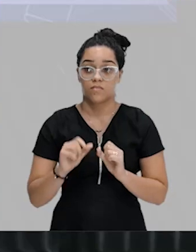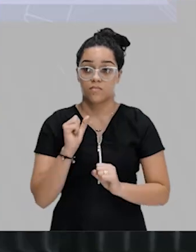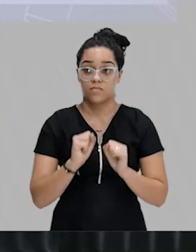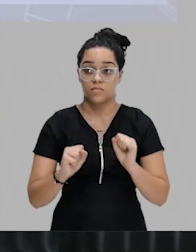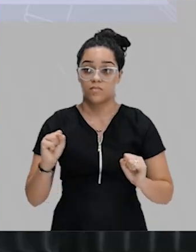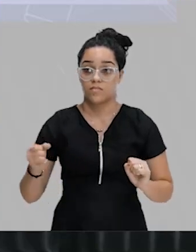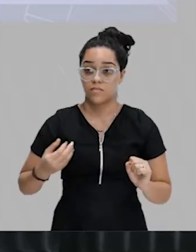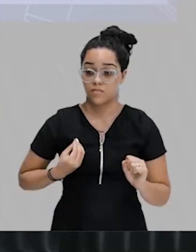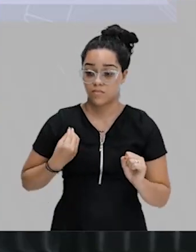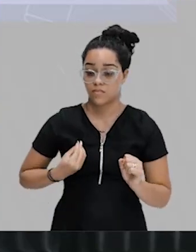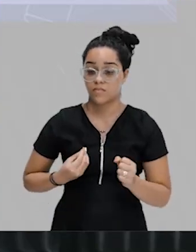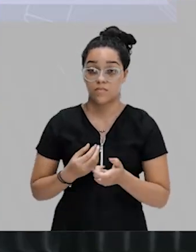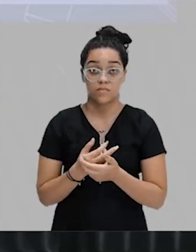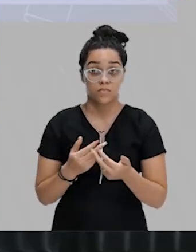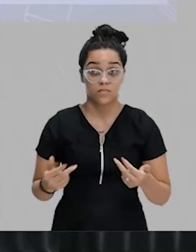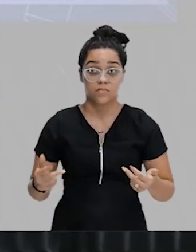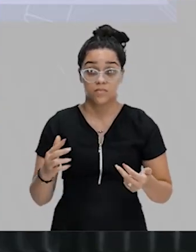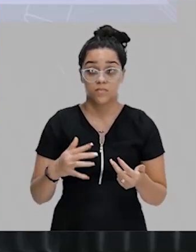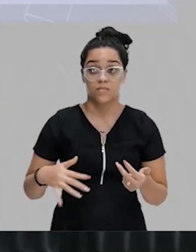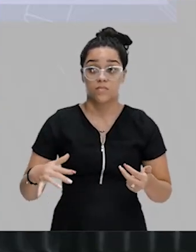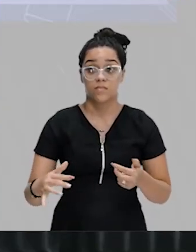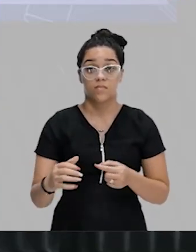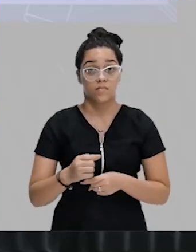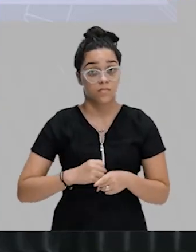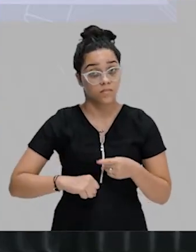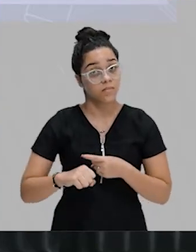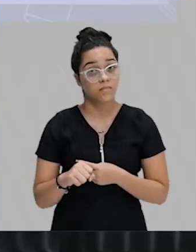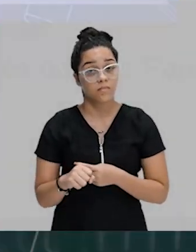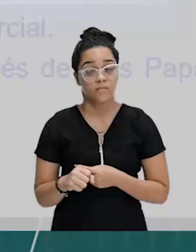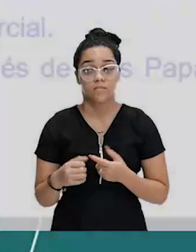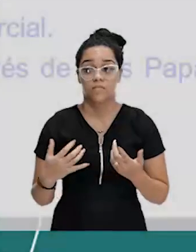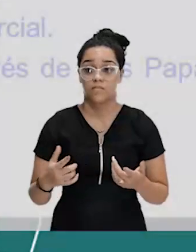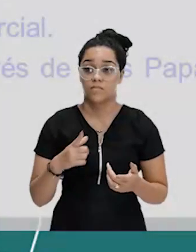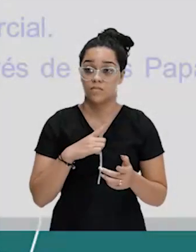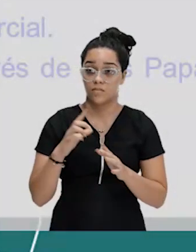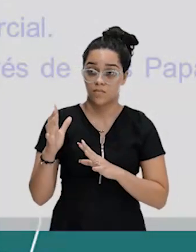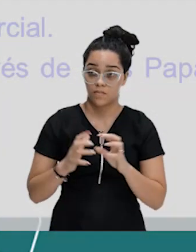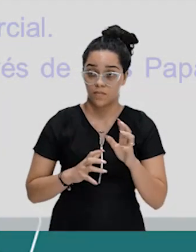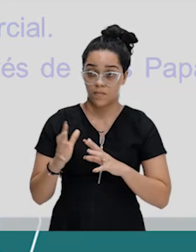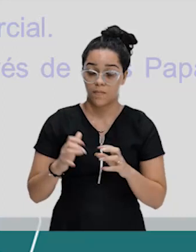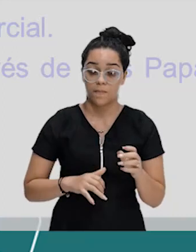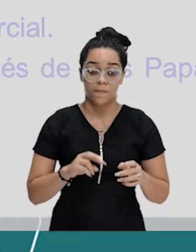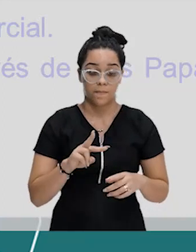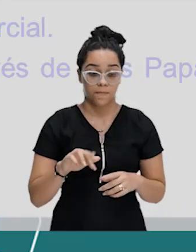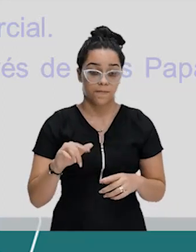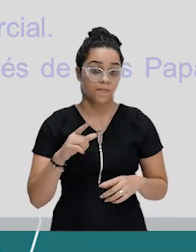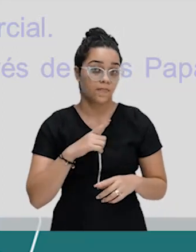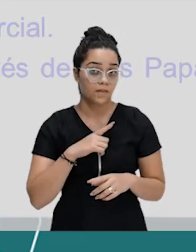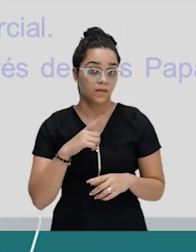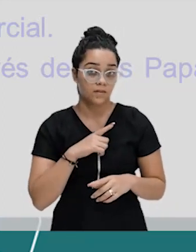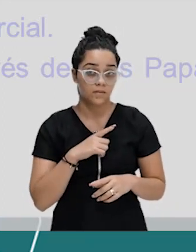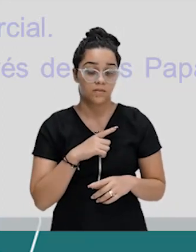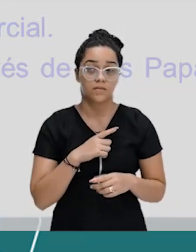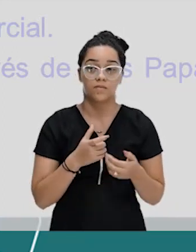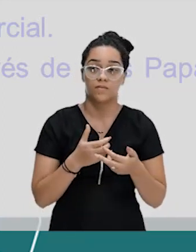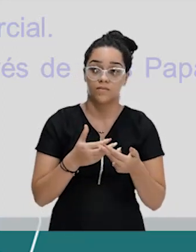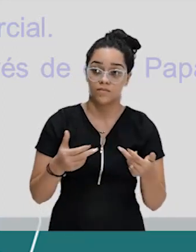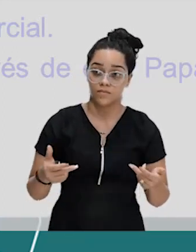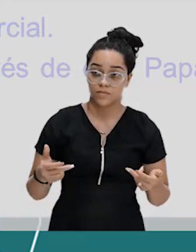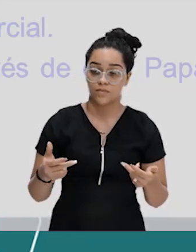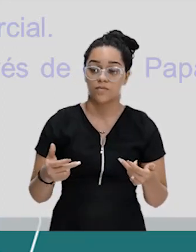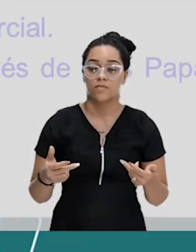a vida de milhares de setores dessa sociedade, como uma guerra que vai envolver diretamente a nobreza